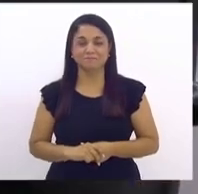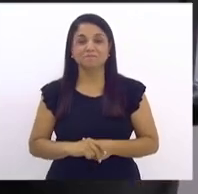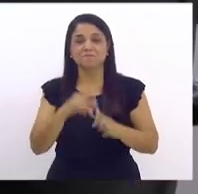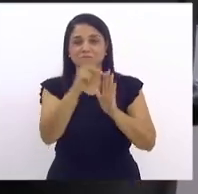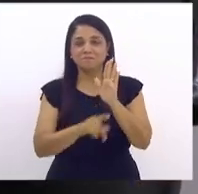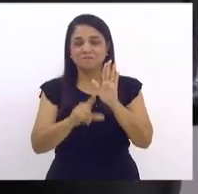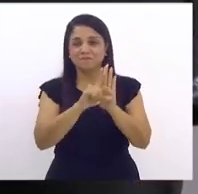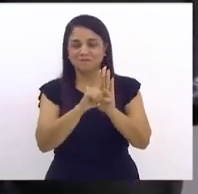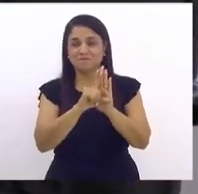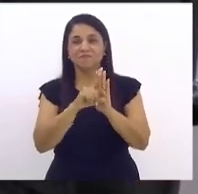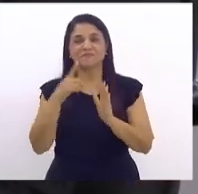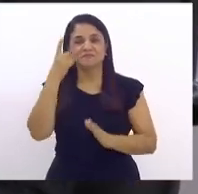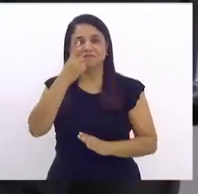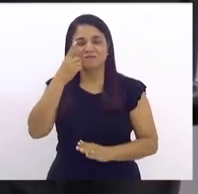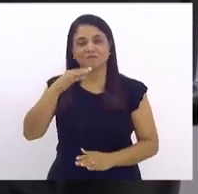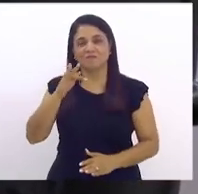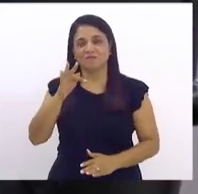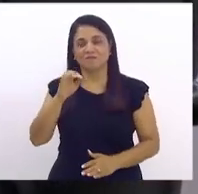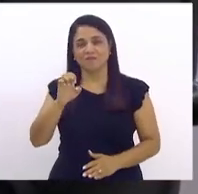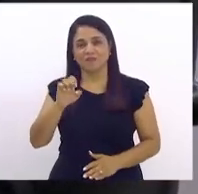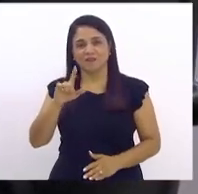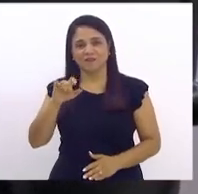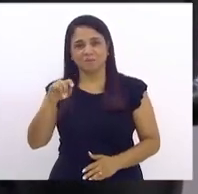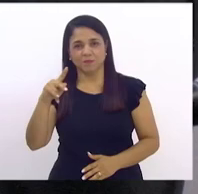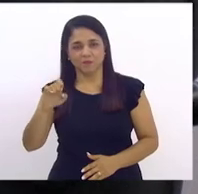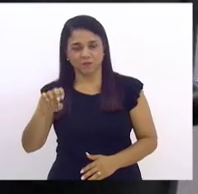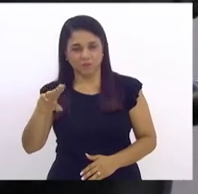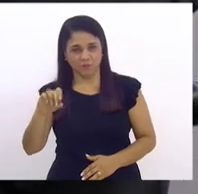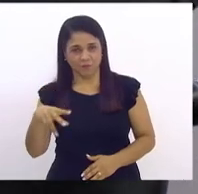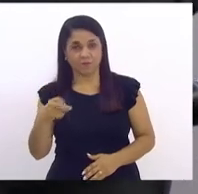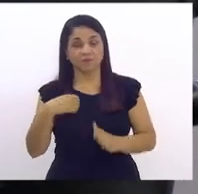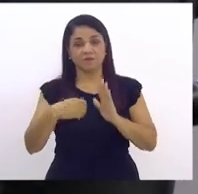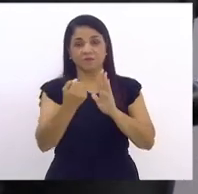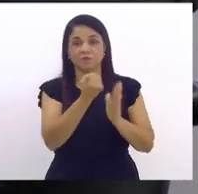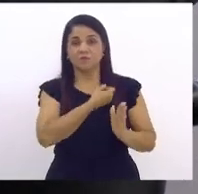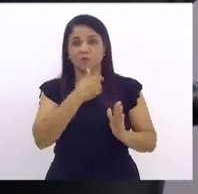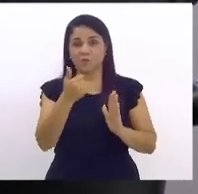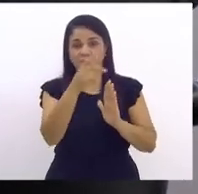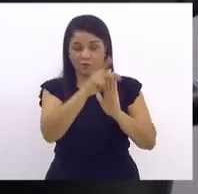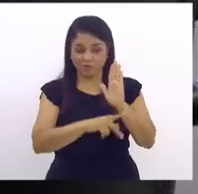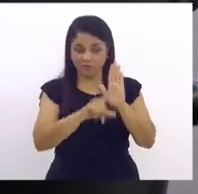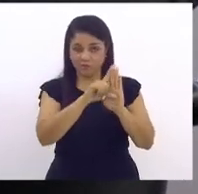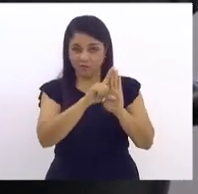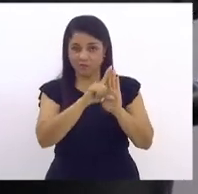Projeto de relatoria do deputado Filipinho Raves, o item 11 da pauta, projeto de lei número